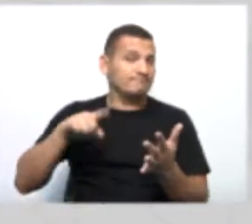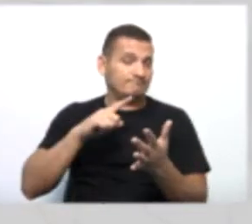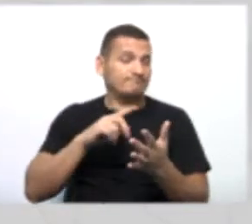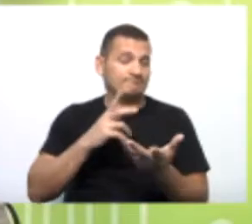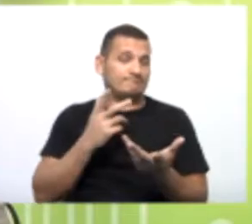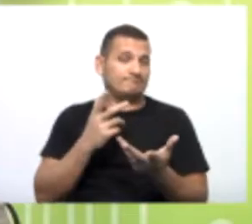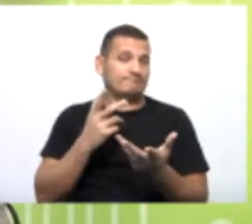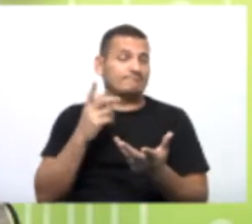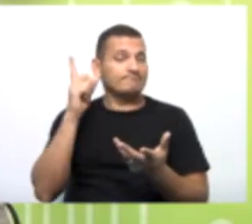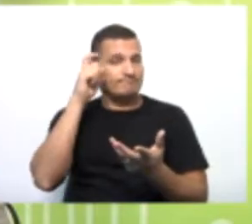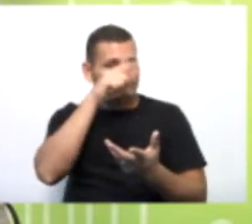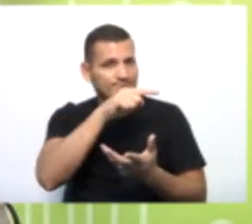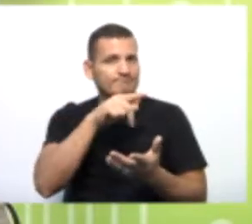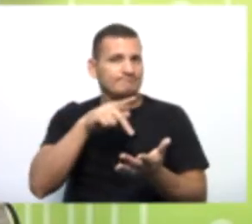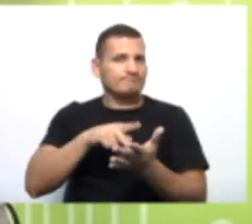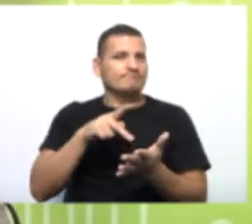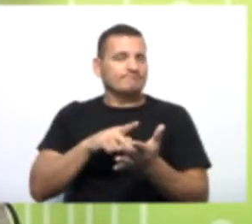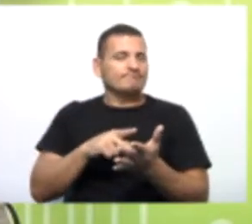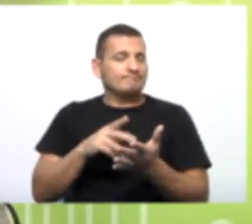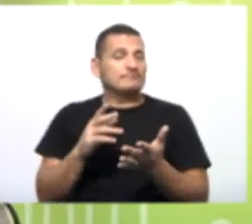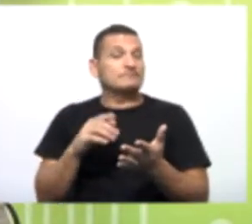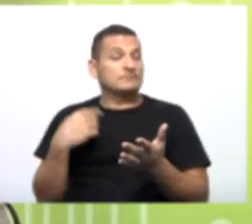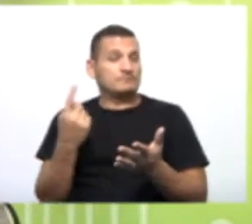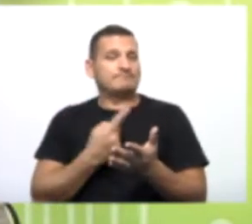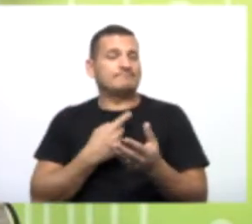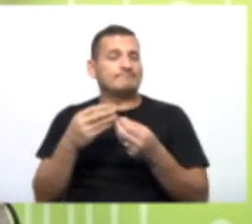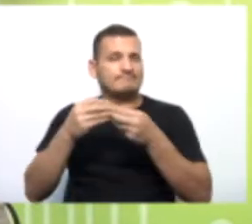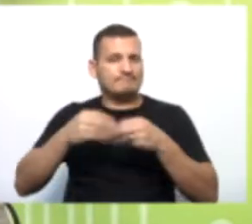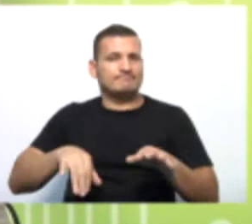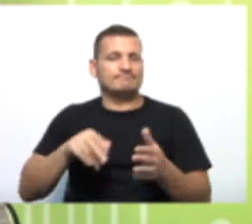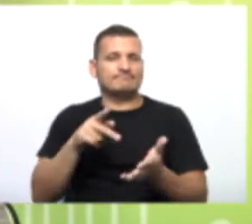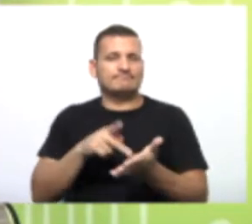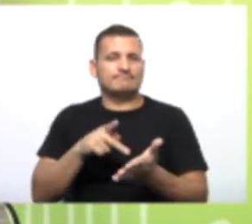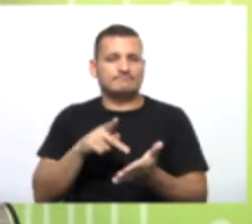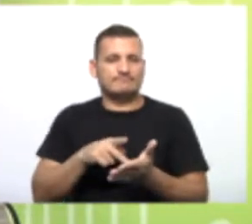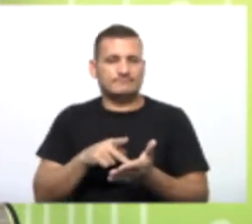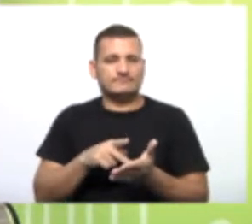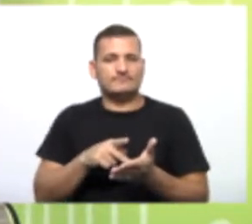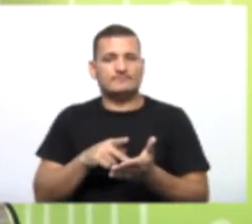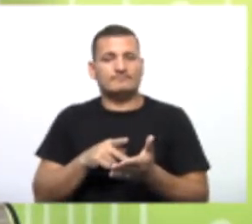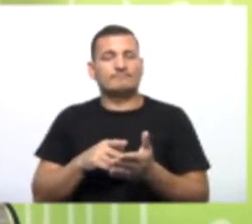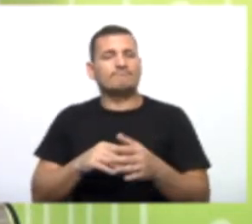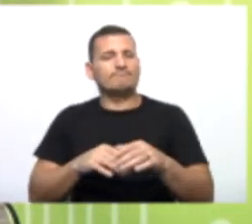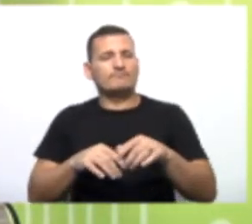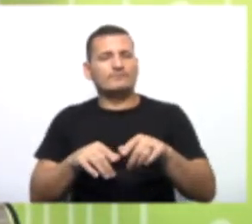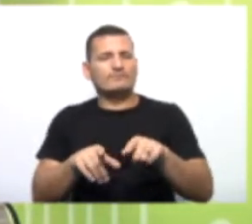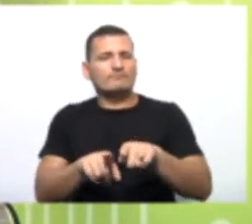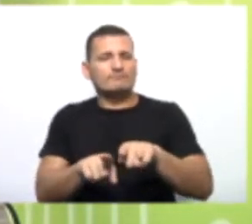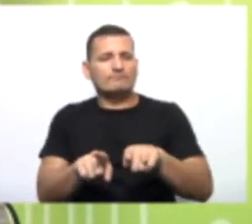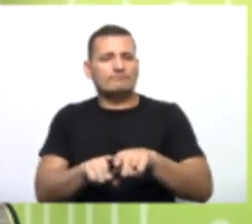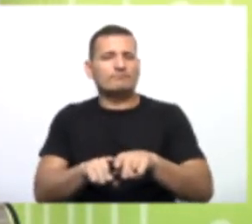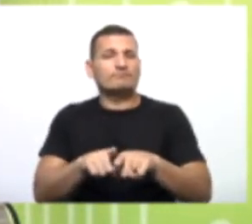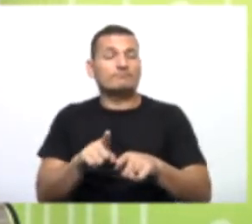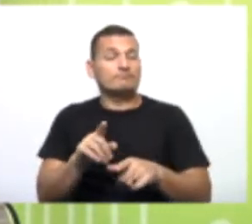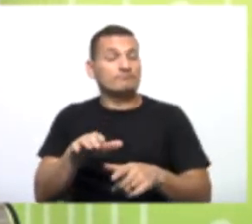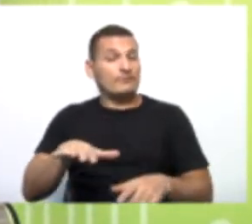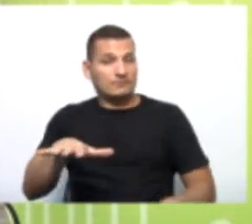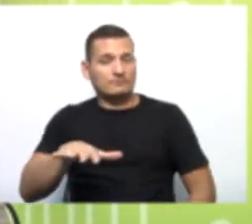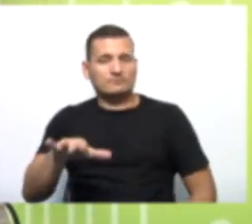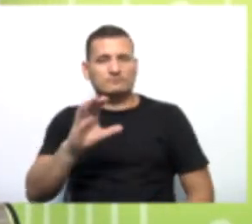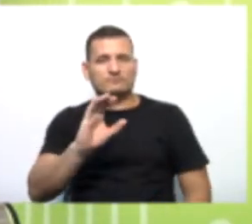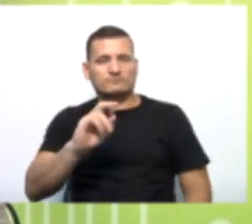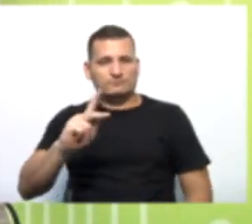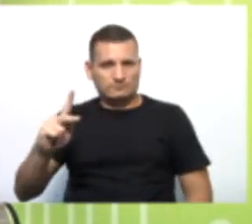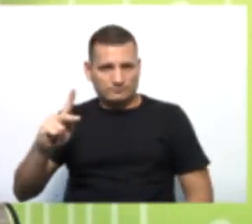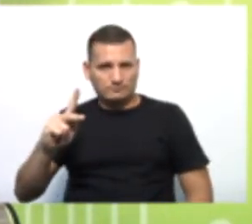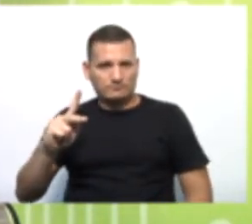Nós vamos ter dificuldade, nós vamos ter prejuízos enormes, inclusive com relação à cooperativa, tá certo?